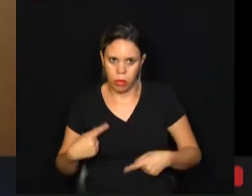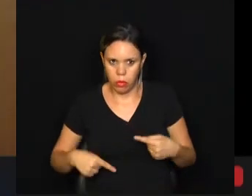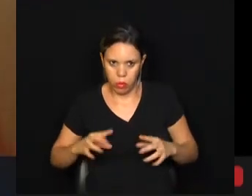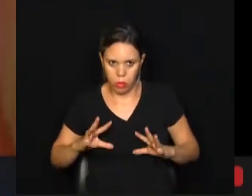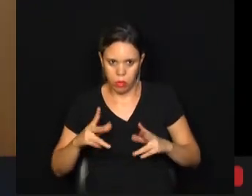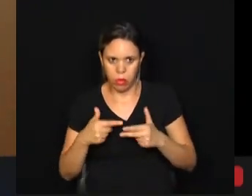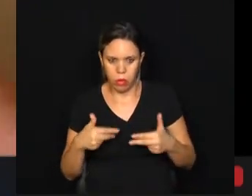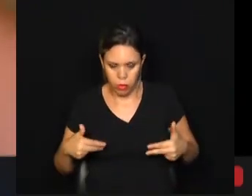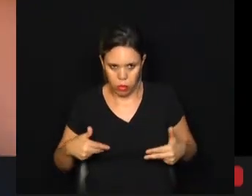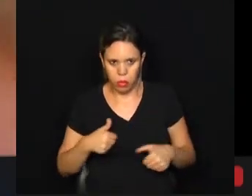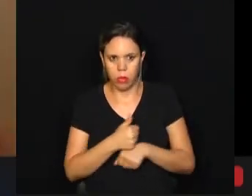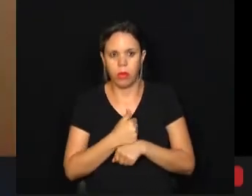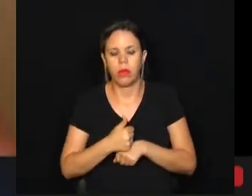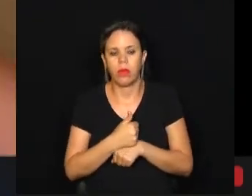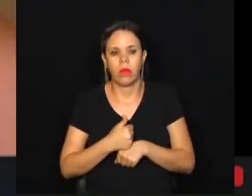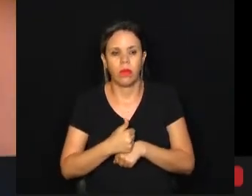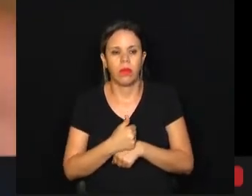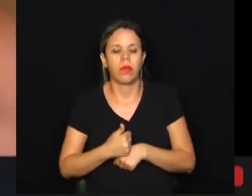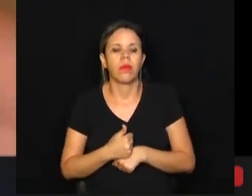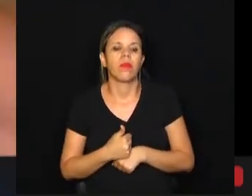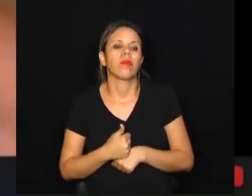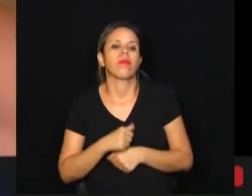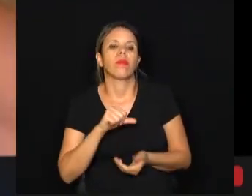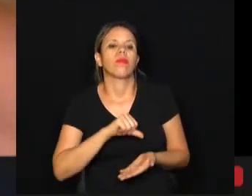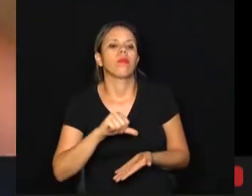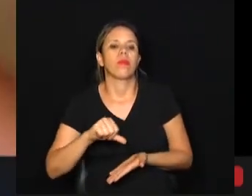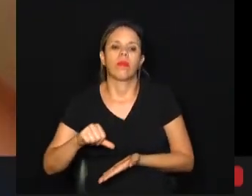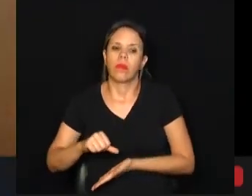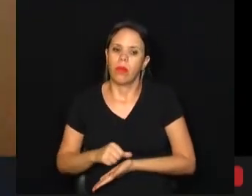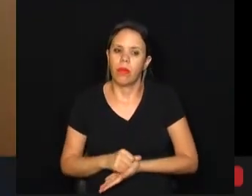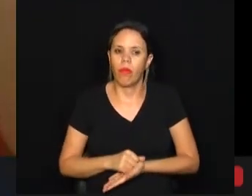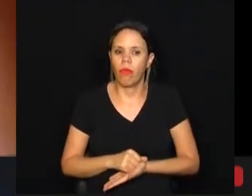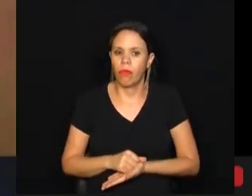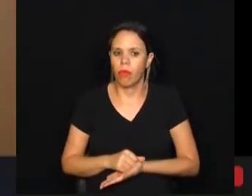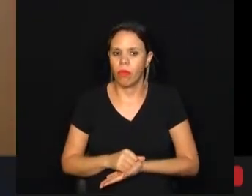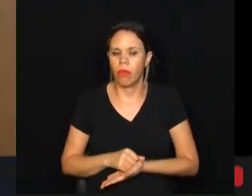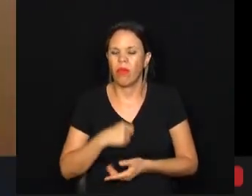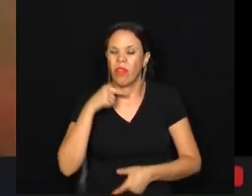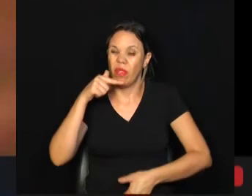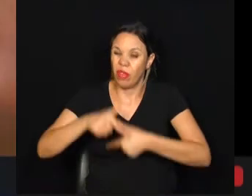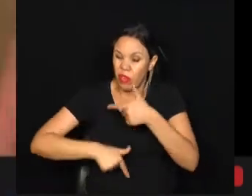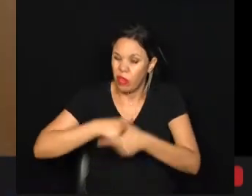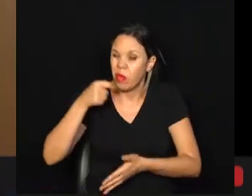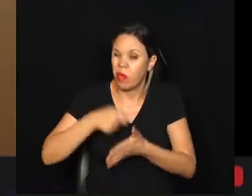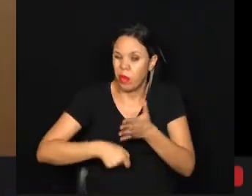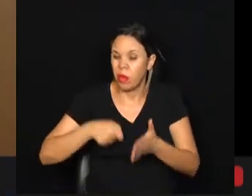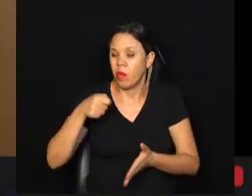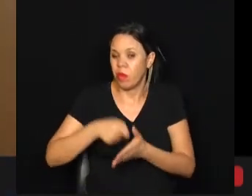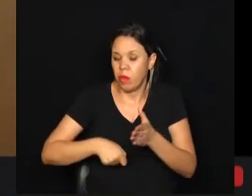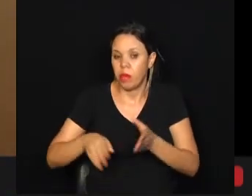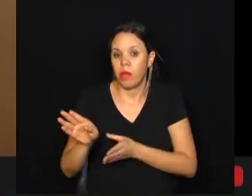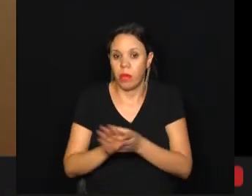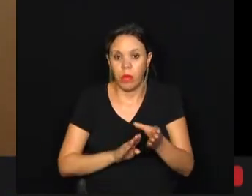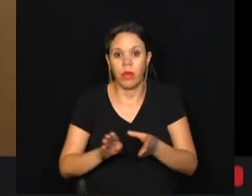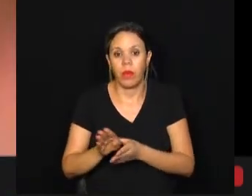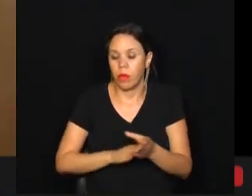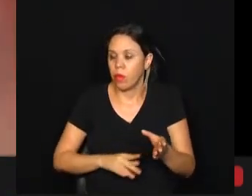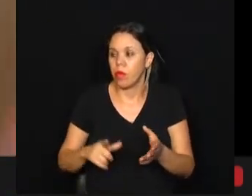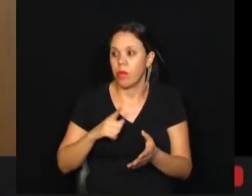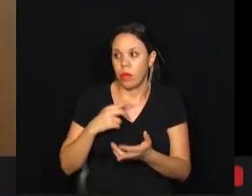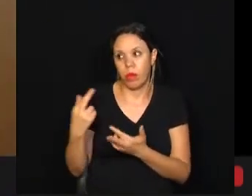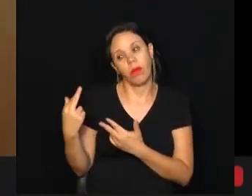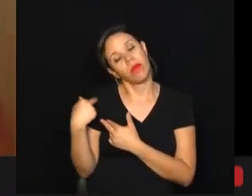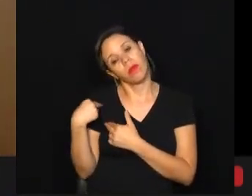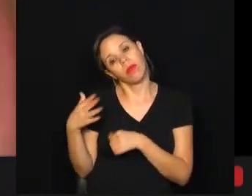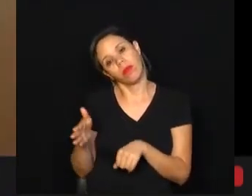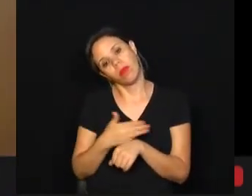os outros segmentos nos territórios. Então, olha que trabalho este Conselho tem. Tá? E antes de